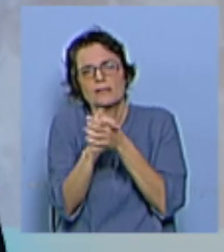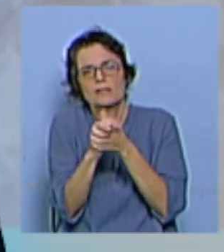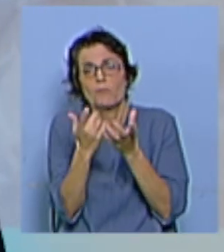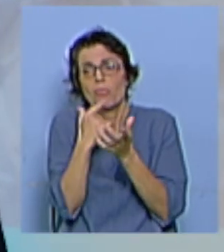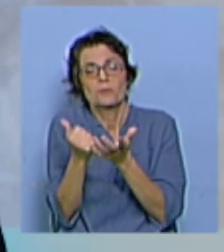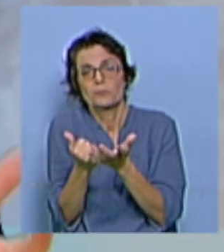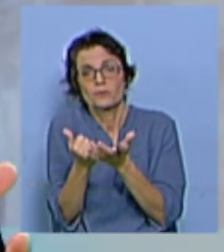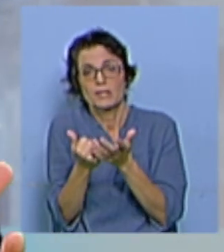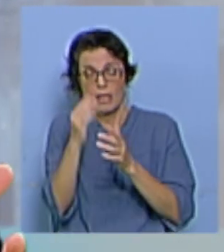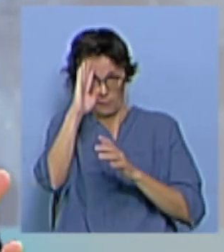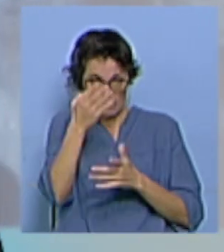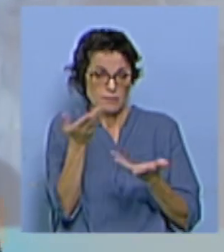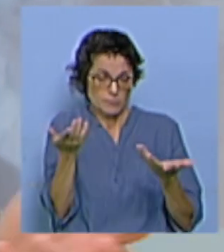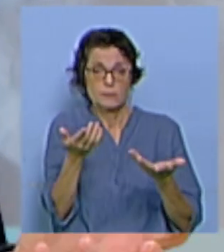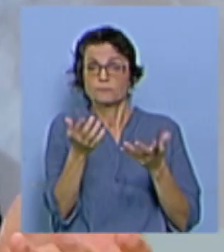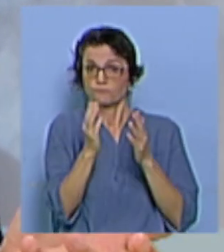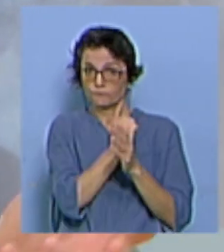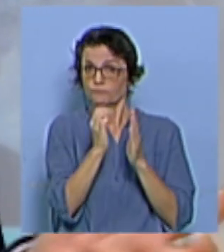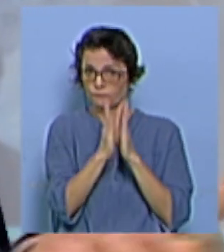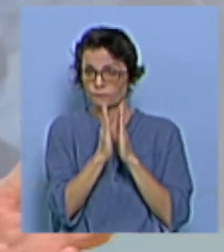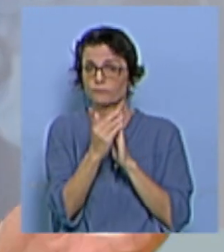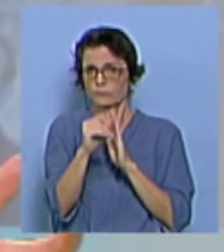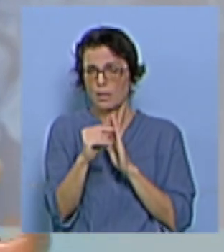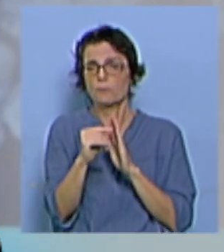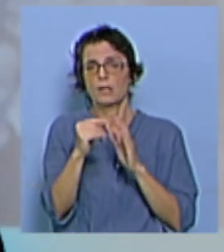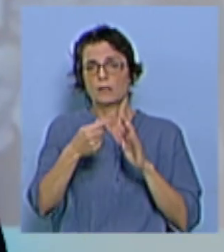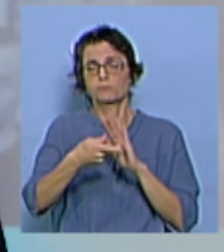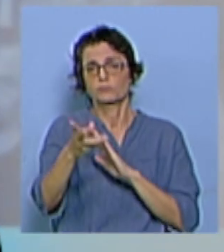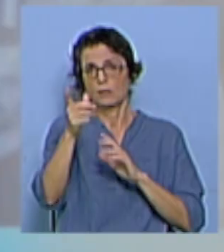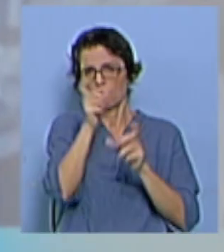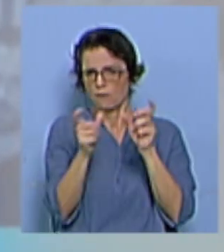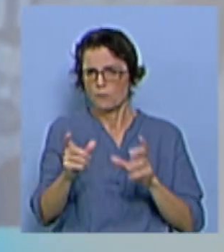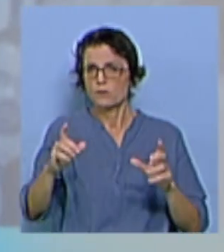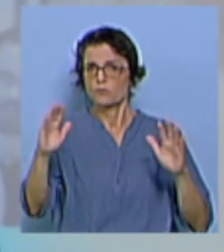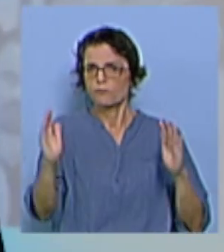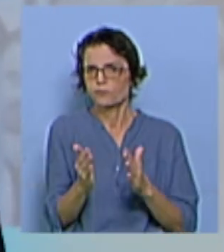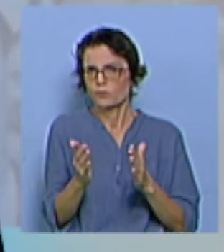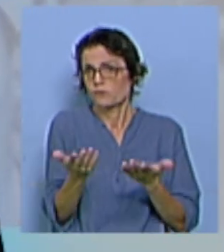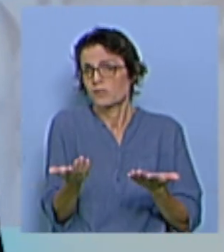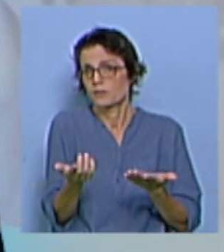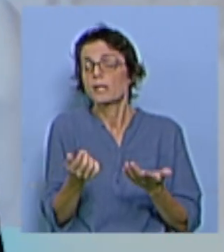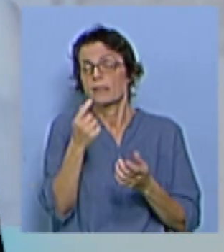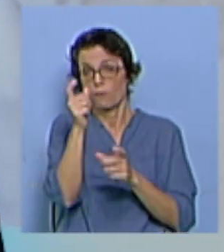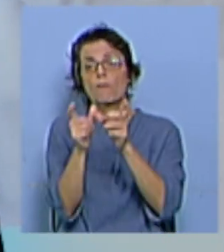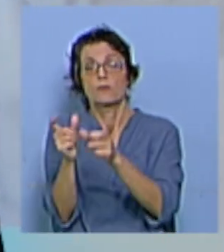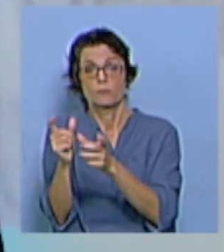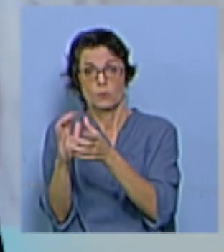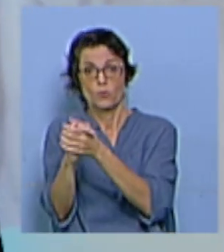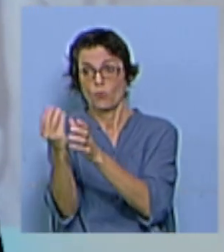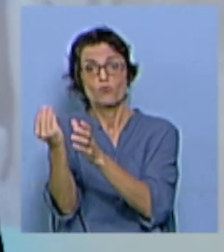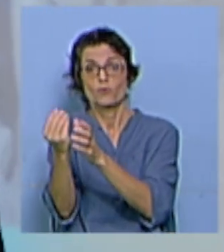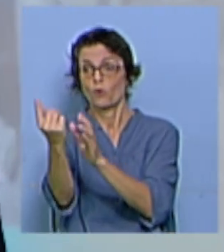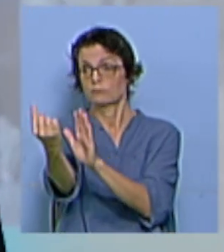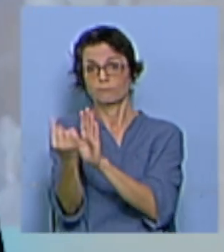teria restrições quando abrisse, porque houve um período em que nem sequer se podia fazer lá nada, mas as próprias pessoas já vinham com essa